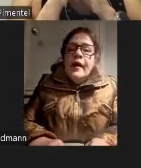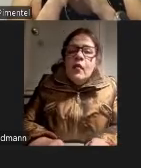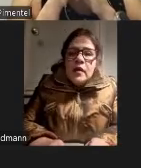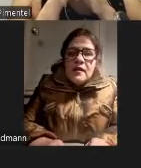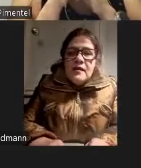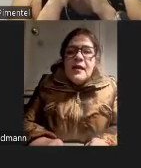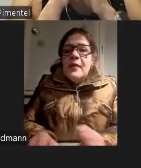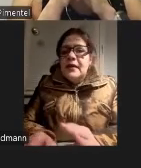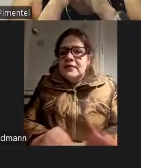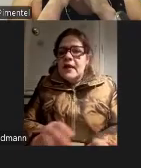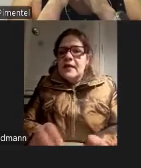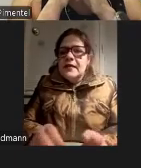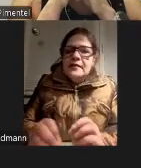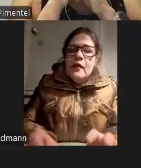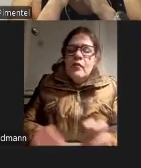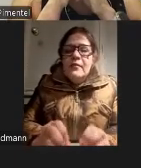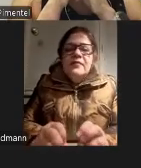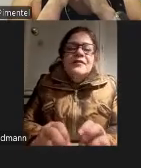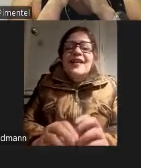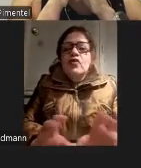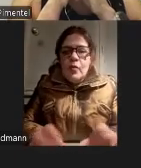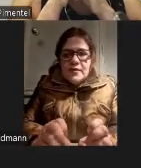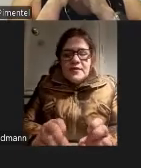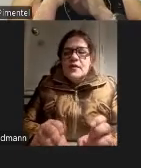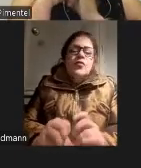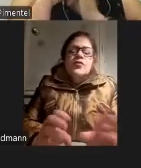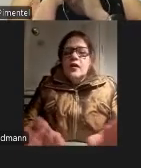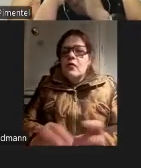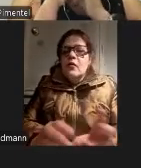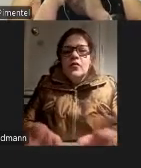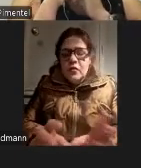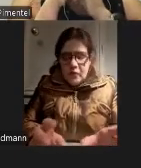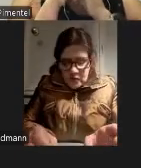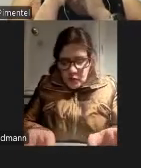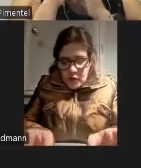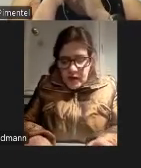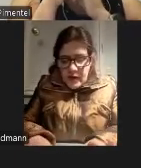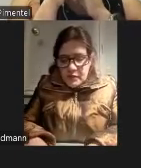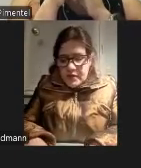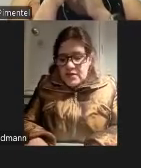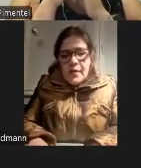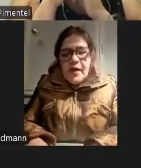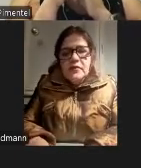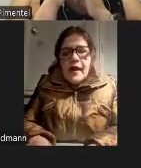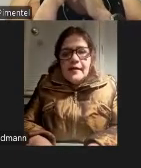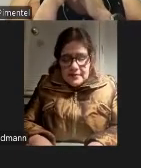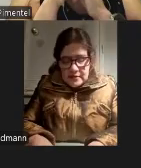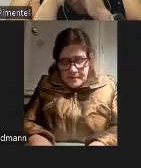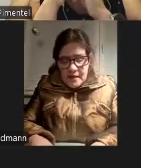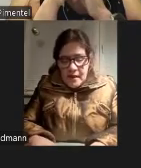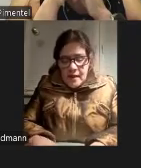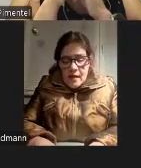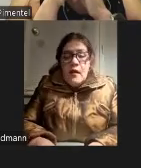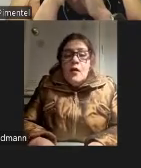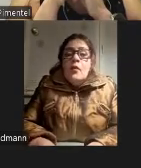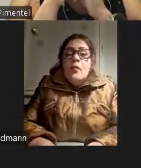bom ou é ruim? E a partir dali lhe dá um remédio de adormecer ou não, ou do porquê que eu preciso perguntar